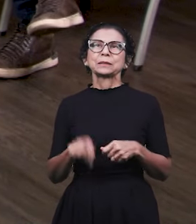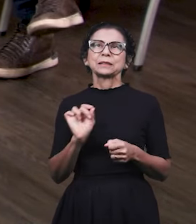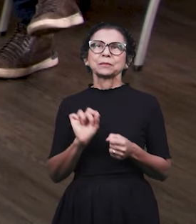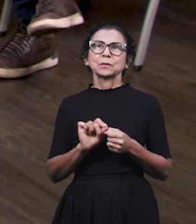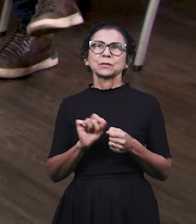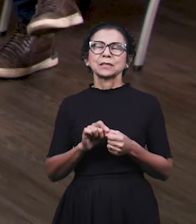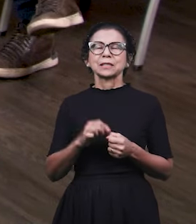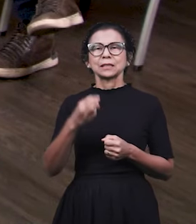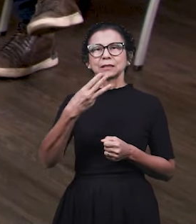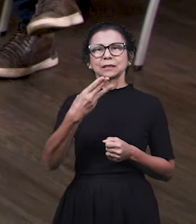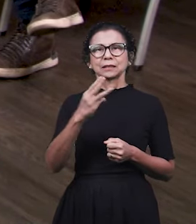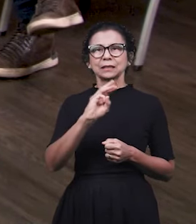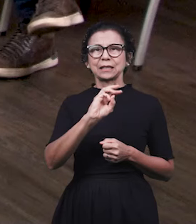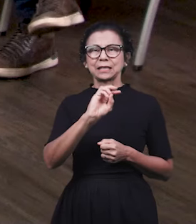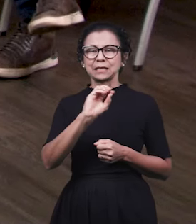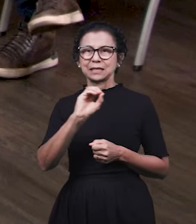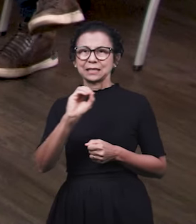300 questões por semana, né?